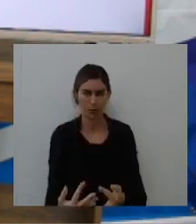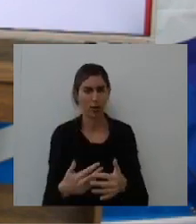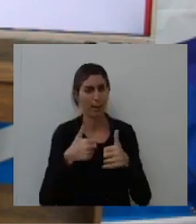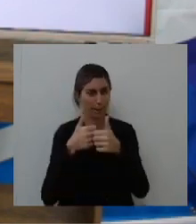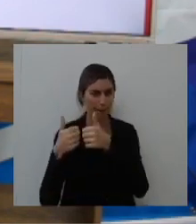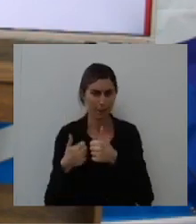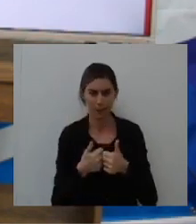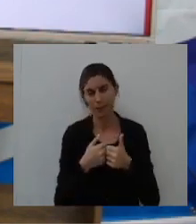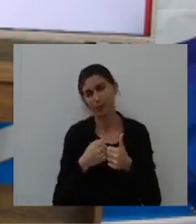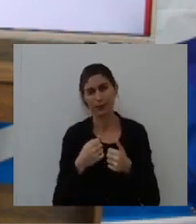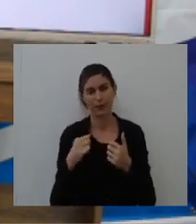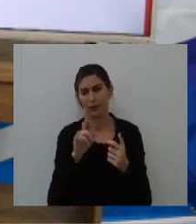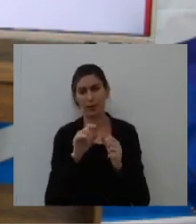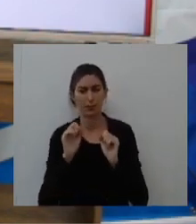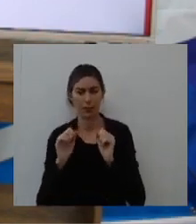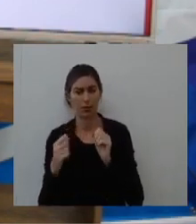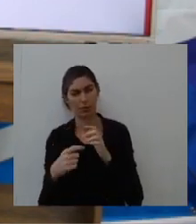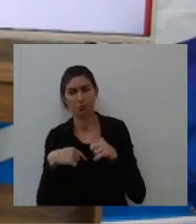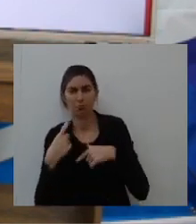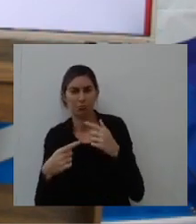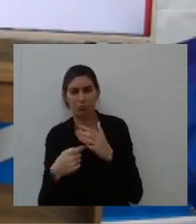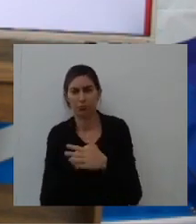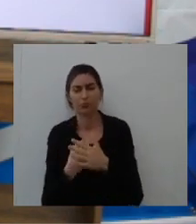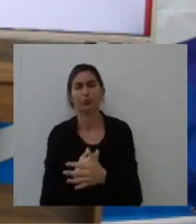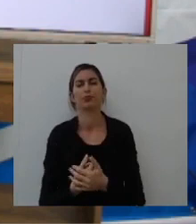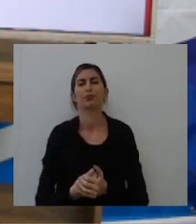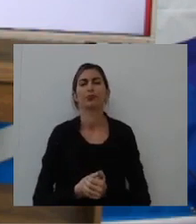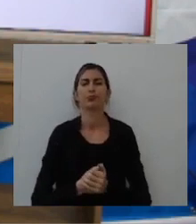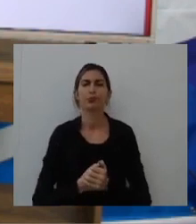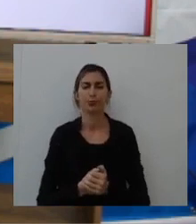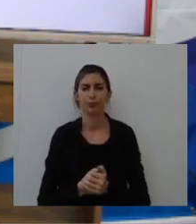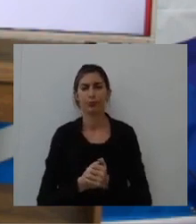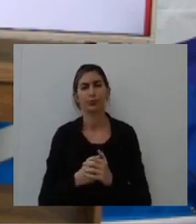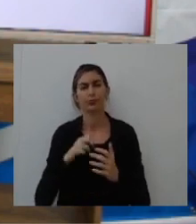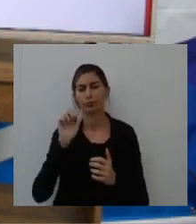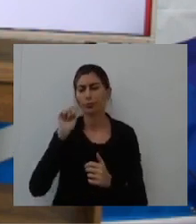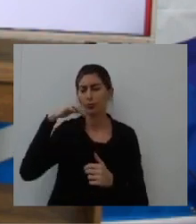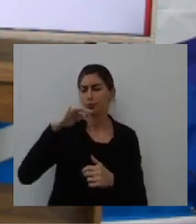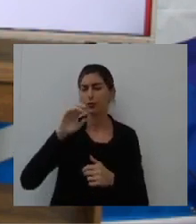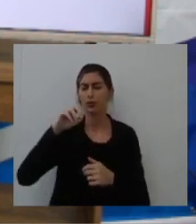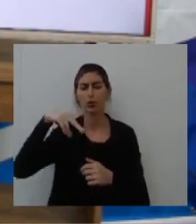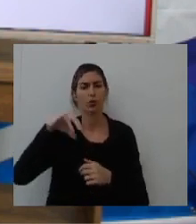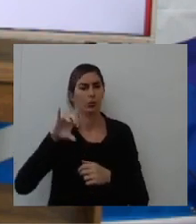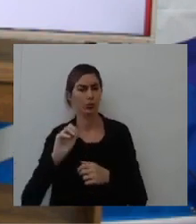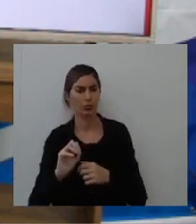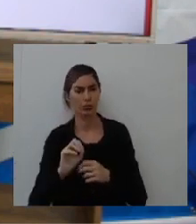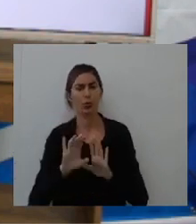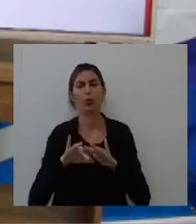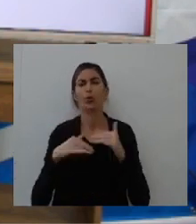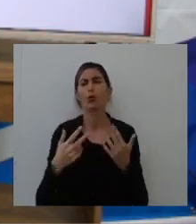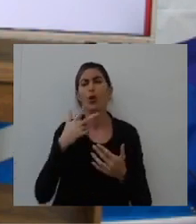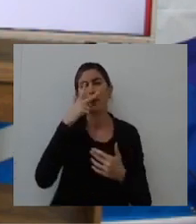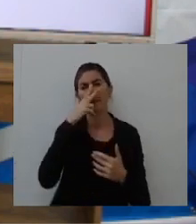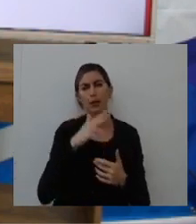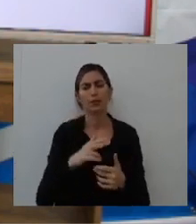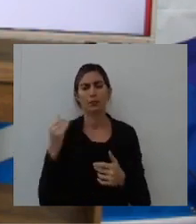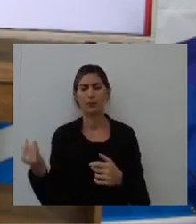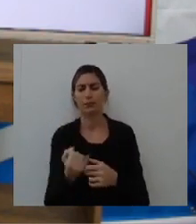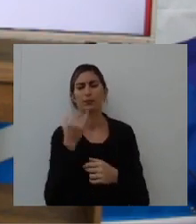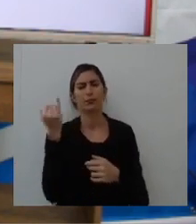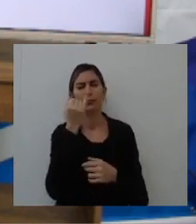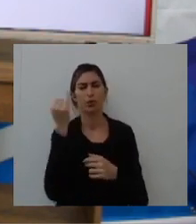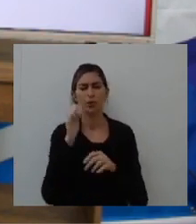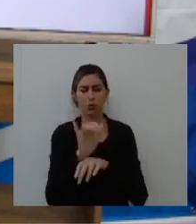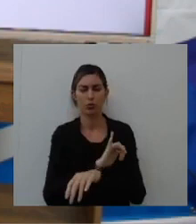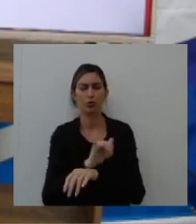se não, pode botar mais perguntas. Antônio, qual é mesmo a importância